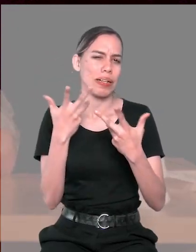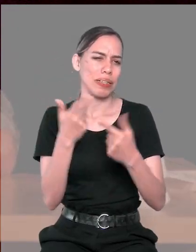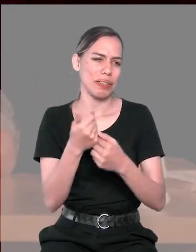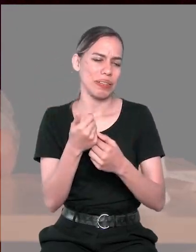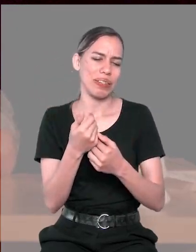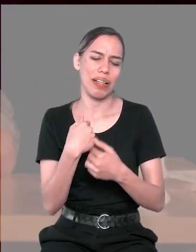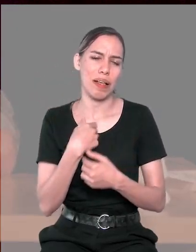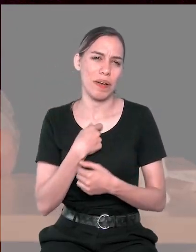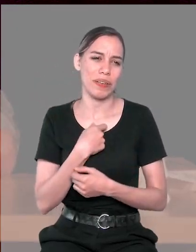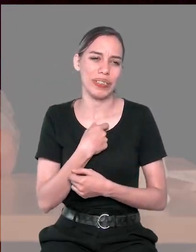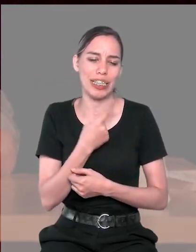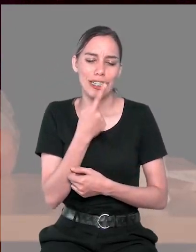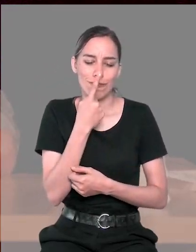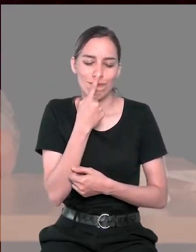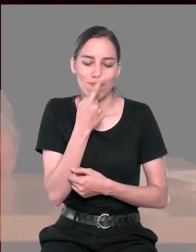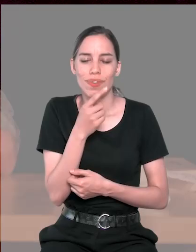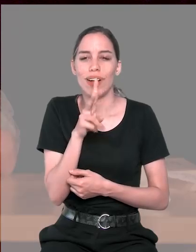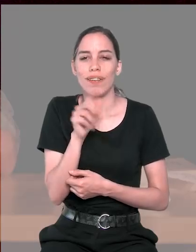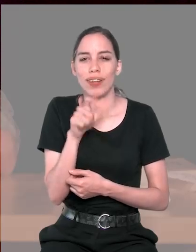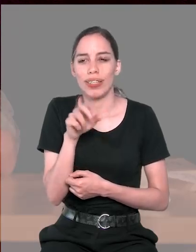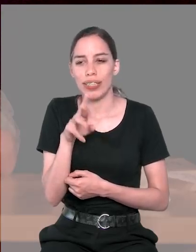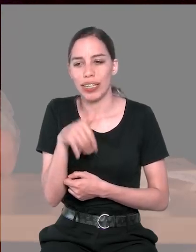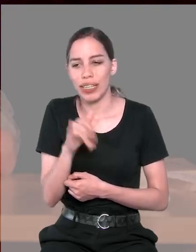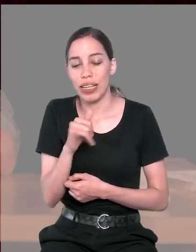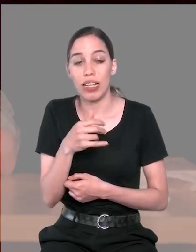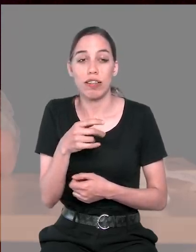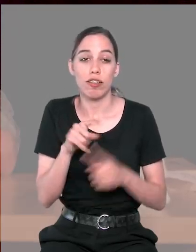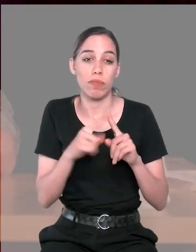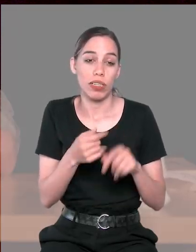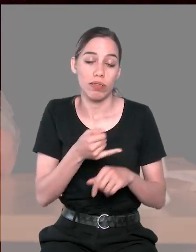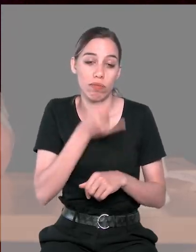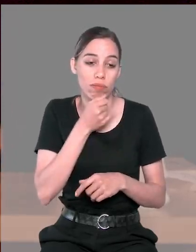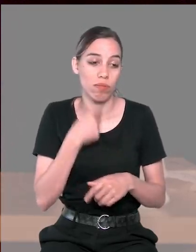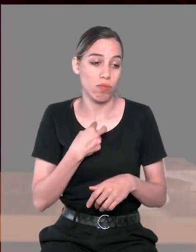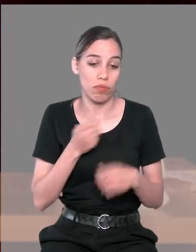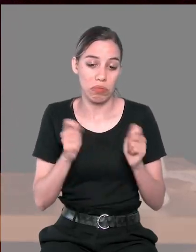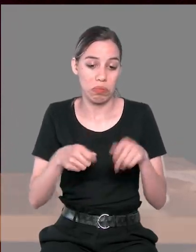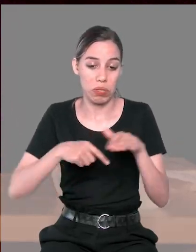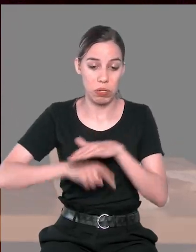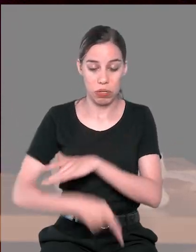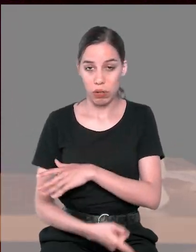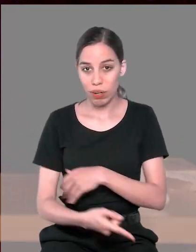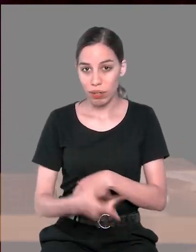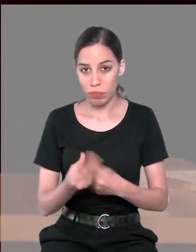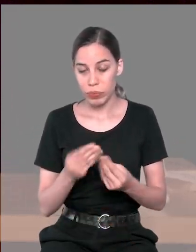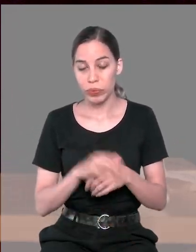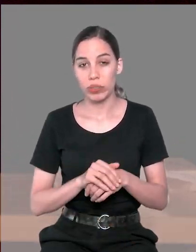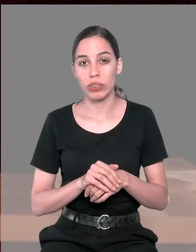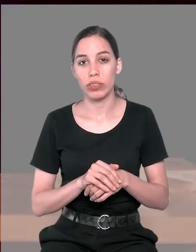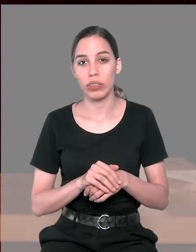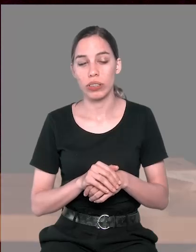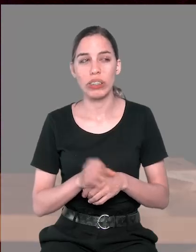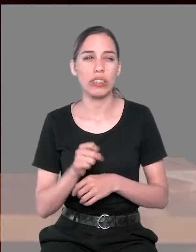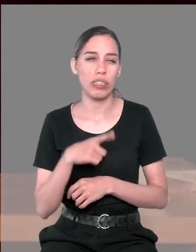um admirador do Valéry, infelizmente não tenho tido a oportunidade de aprofundar muito nele, mas eu